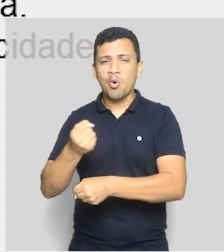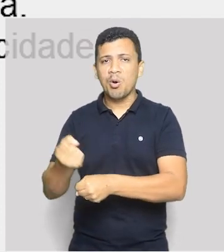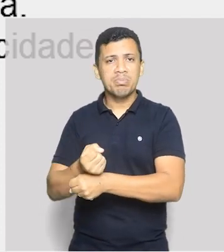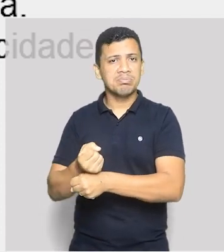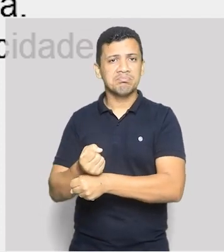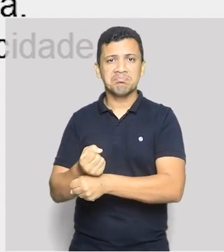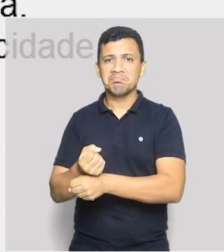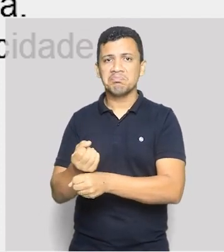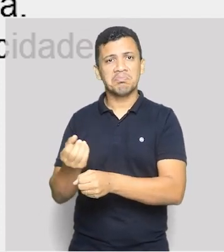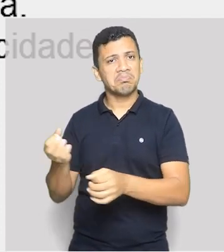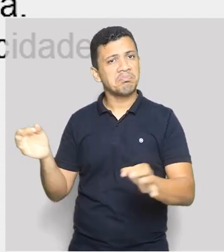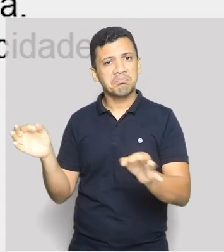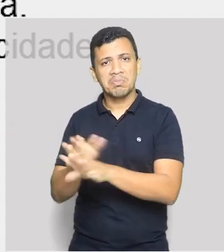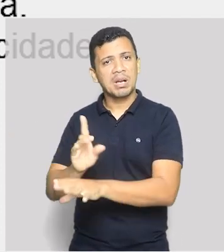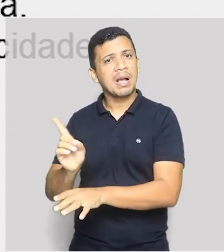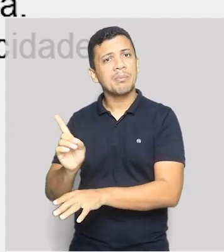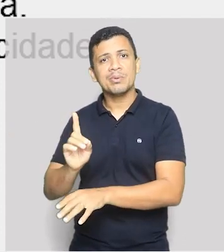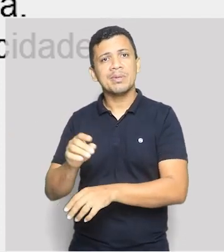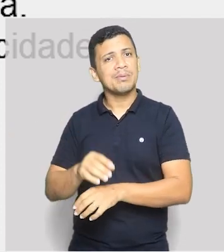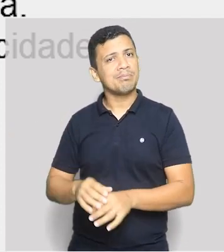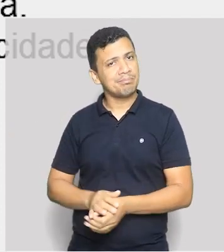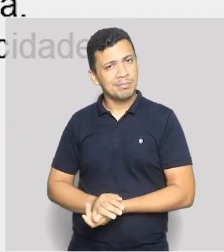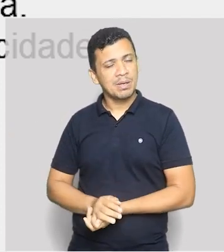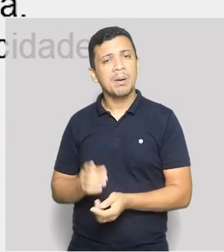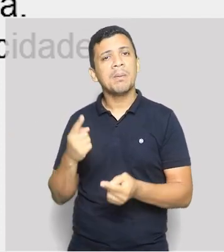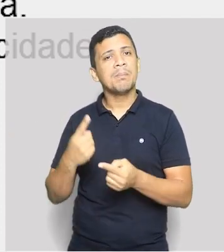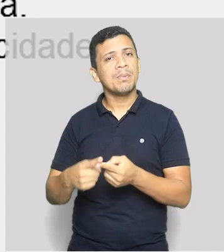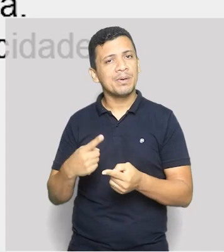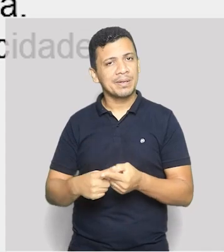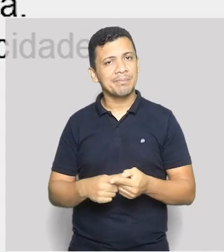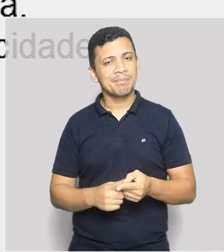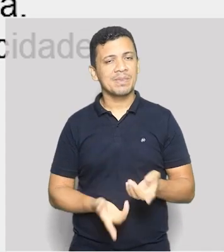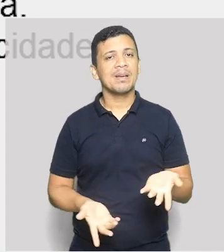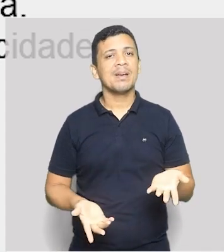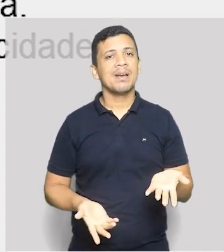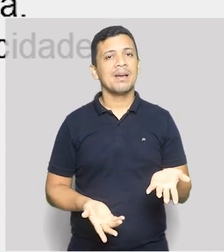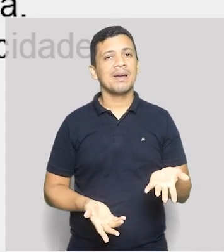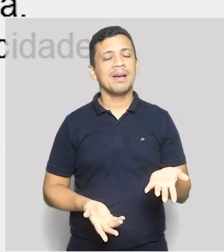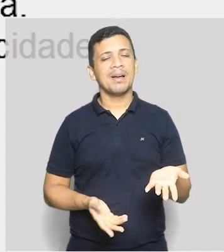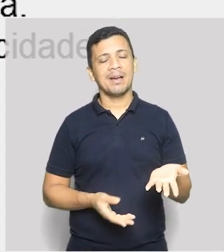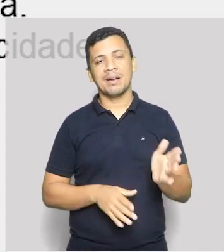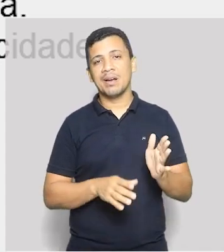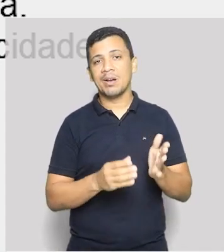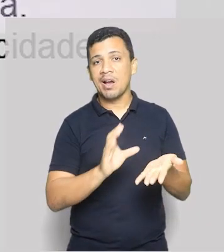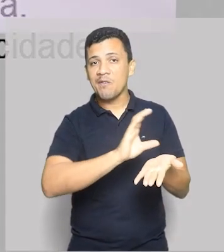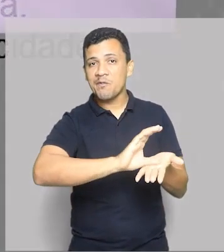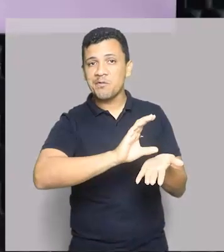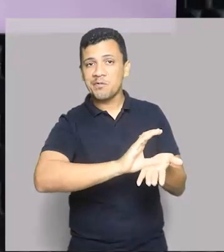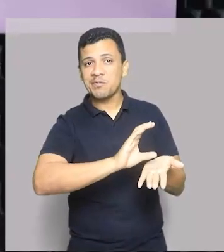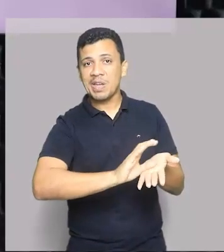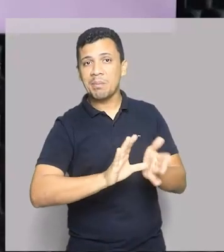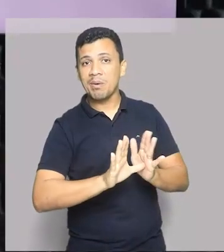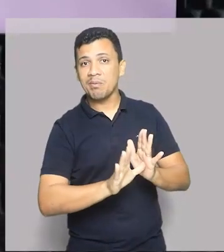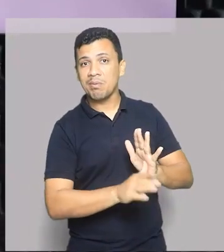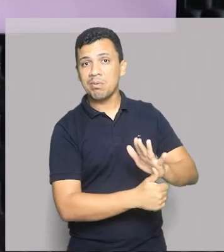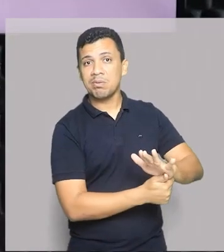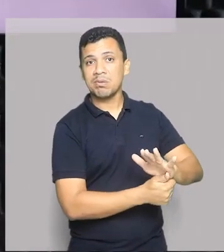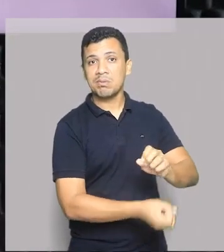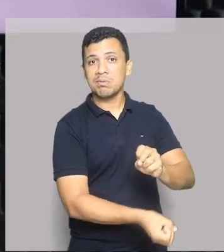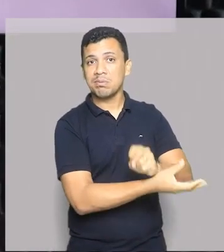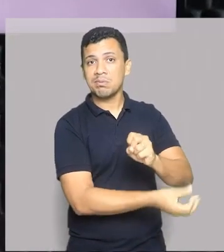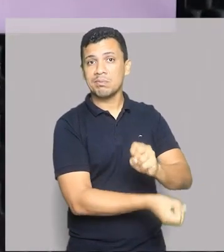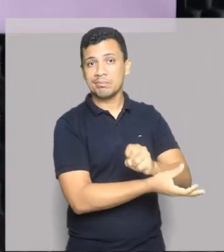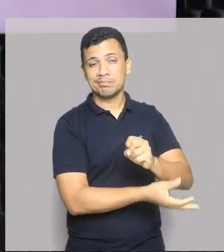causa disso? As verbas foram desviadas. As verbas foram desviadas, qual foi a consequência disso? A obra não